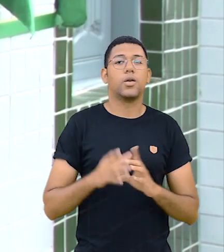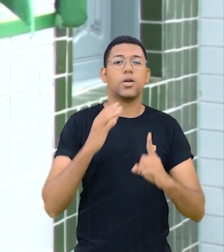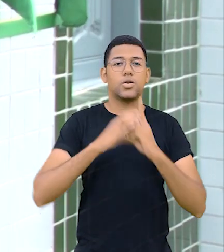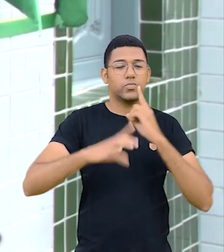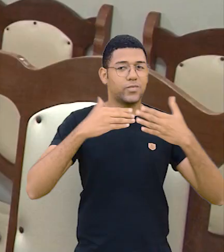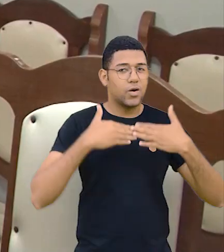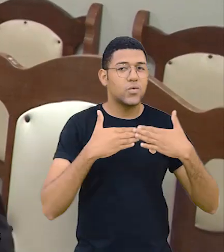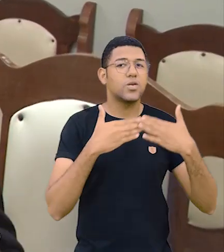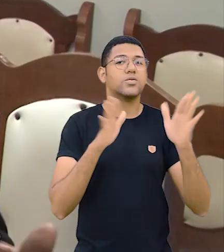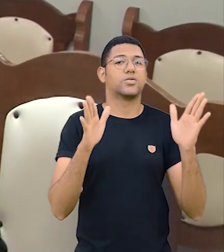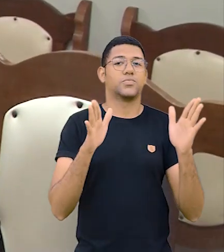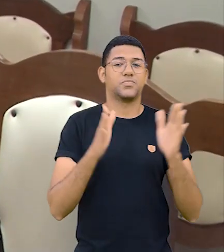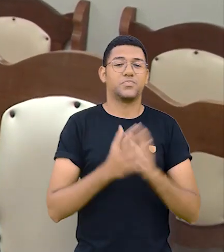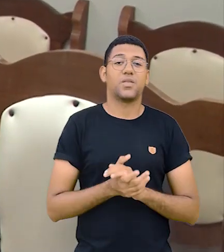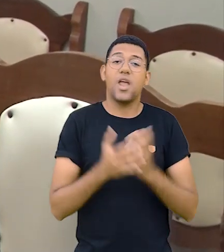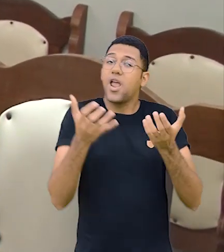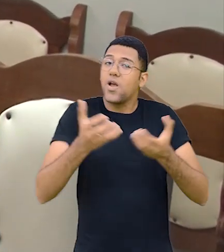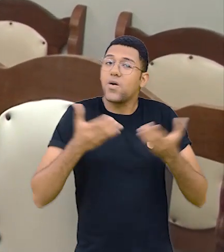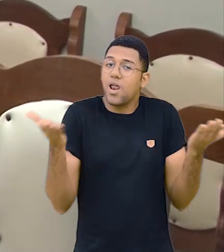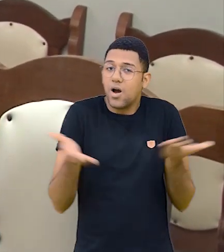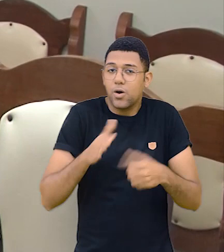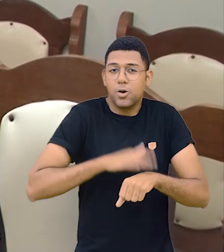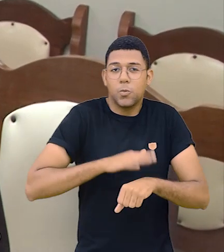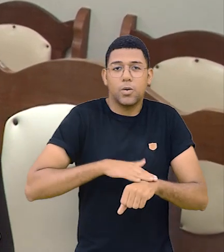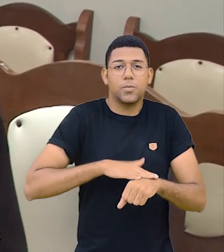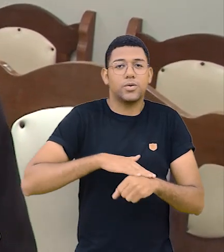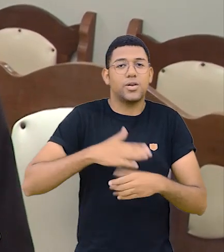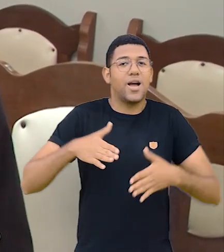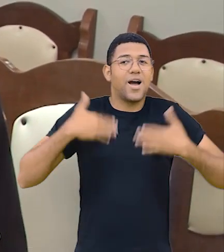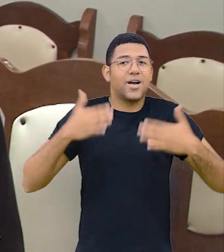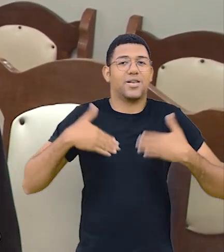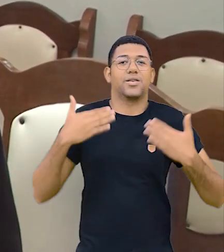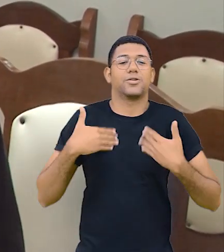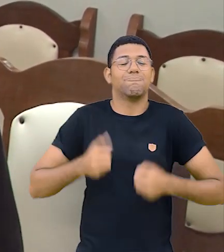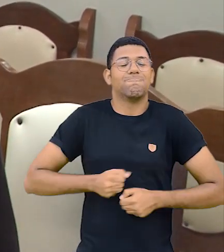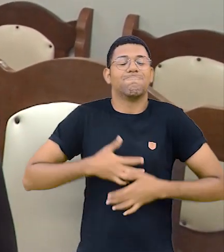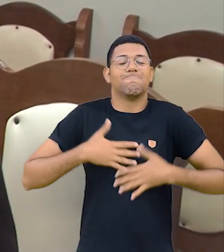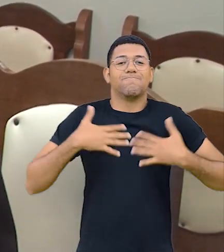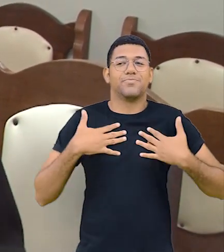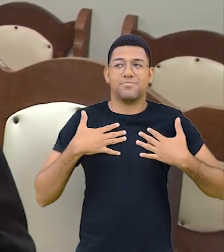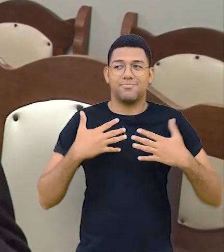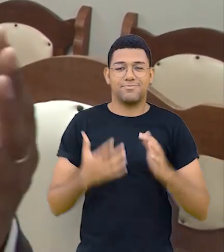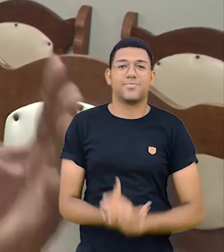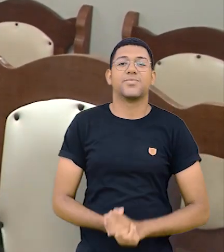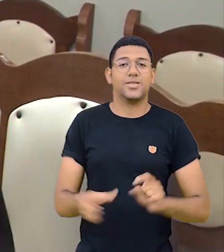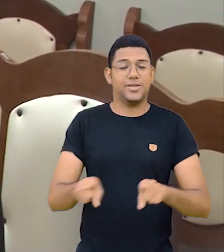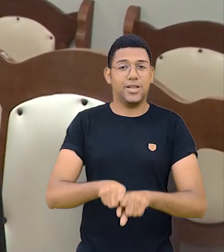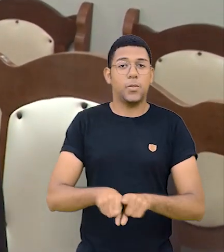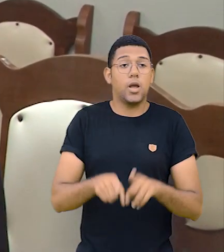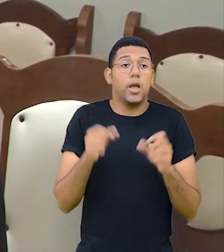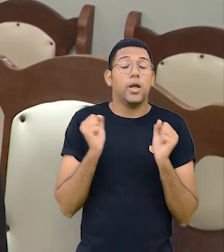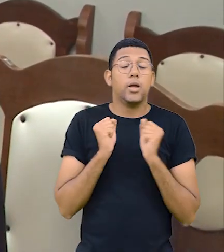desse templo. Quero, assim, neste momento, externar a minha alegria e satisfação, não é, de